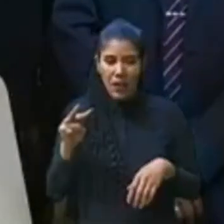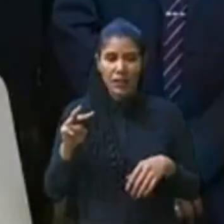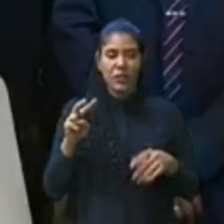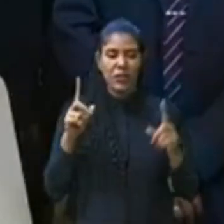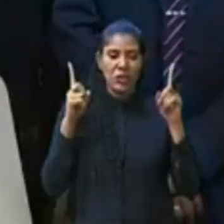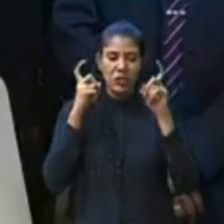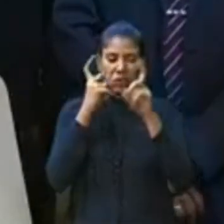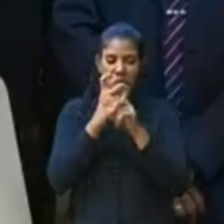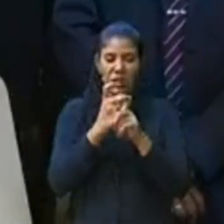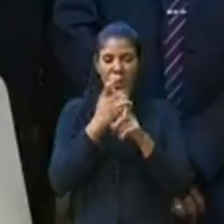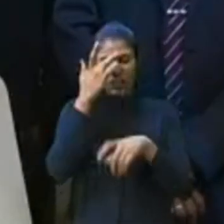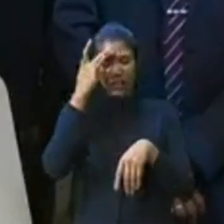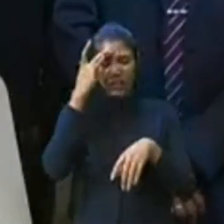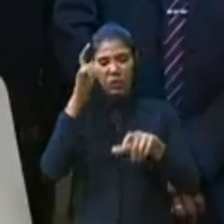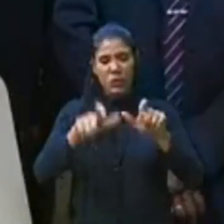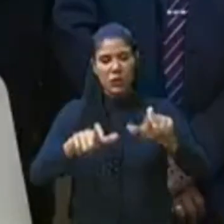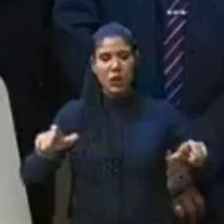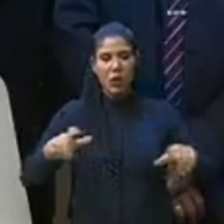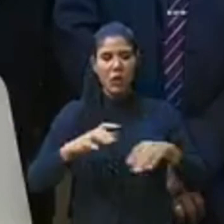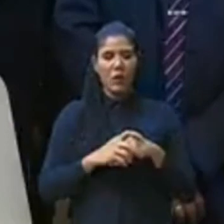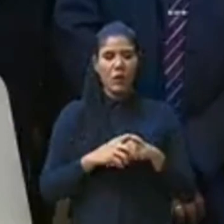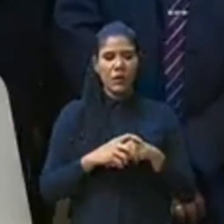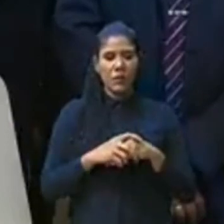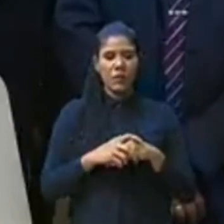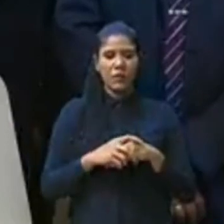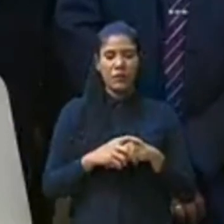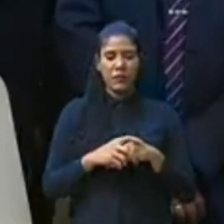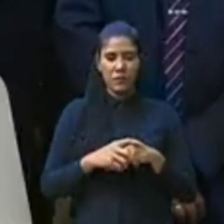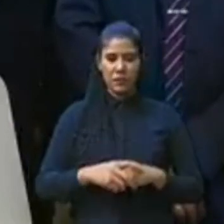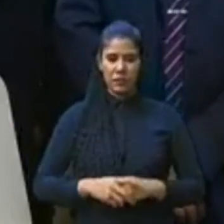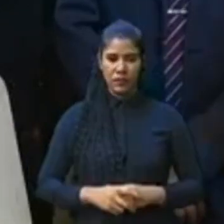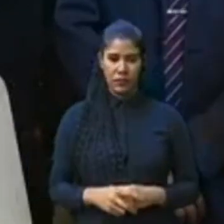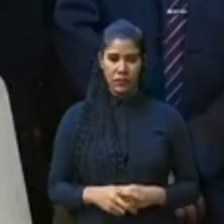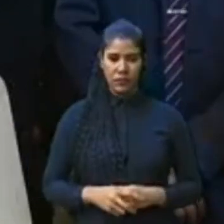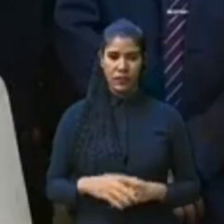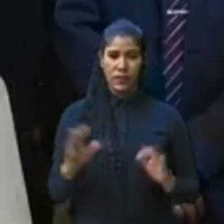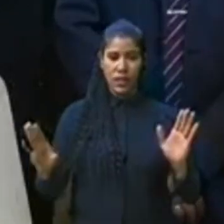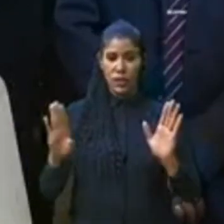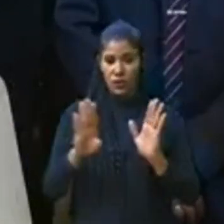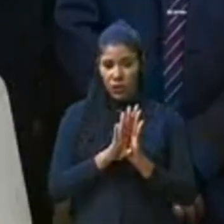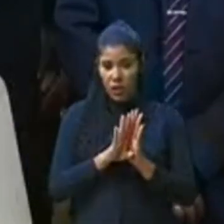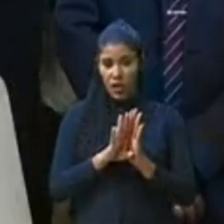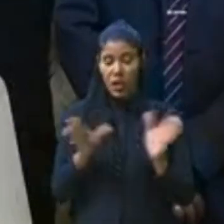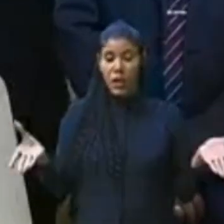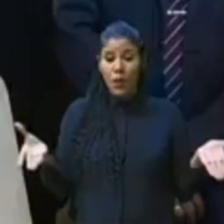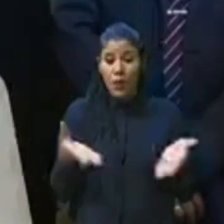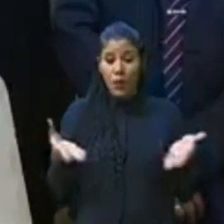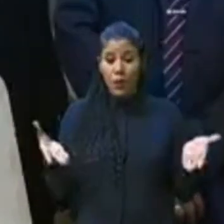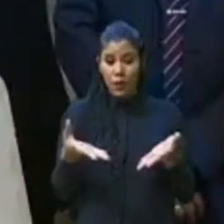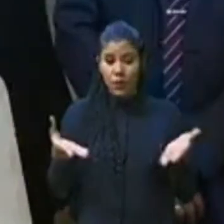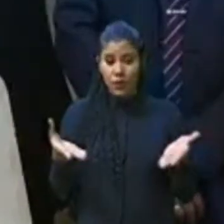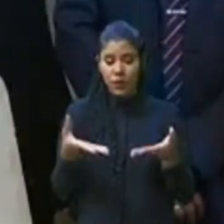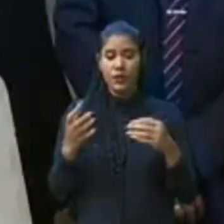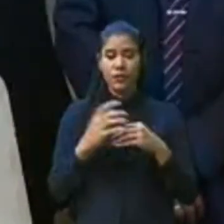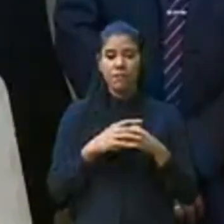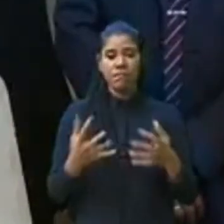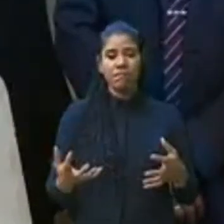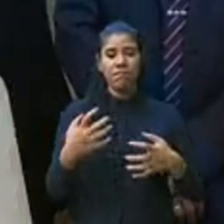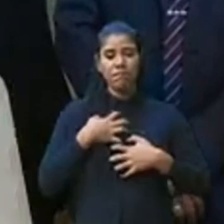da natureza, das intempéries do tempo. E cheguei aqui, por exemplo, hoje, com uma